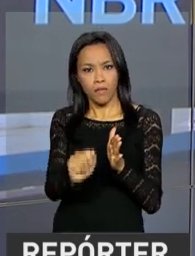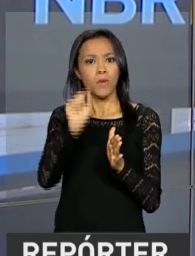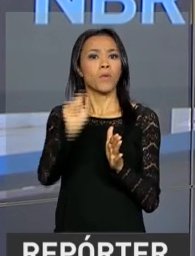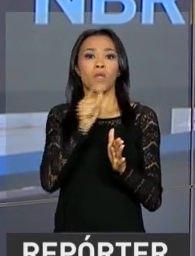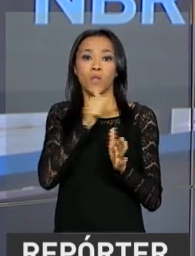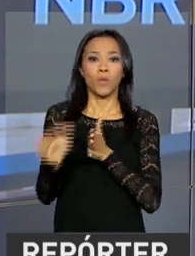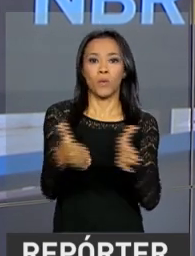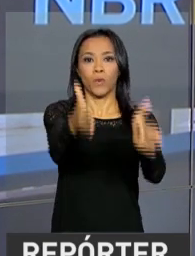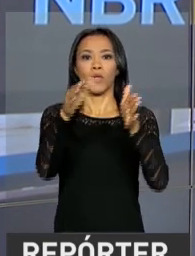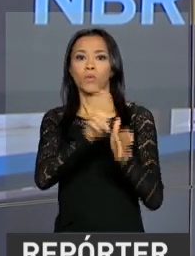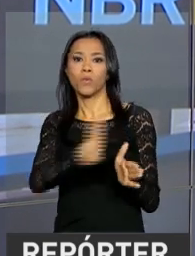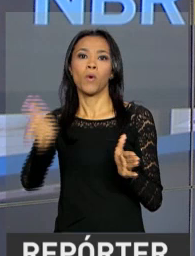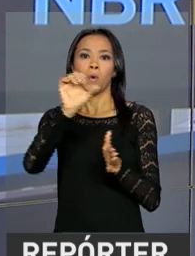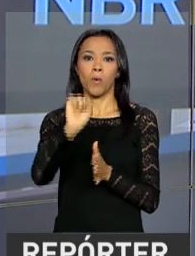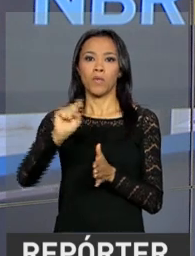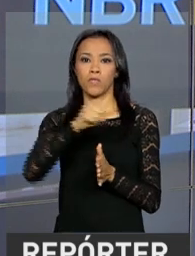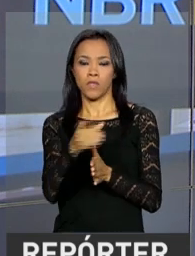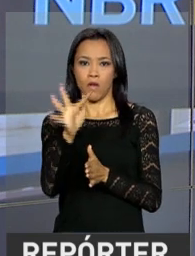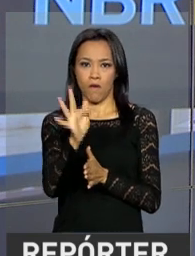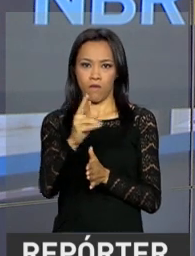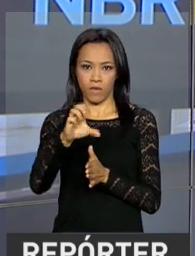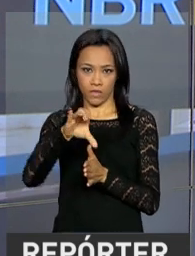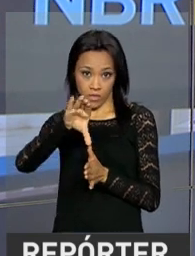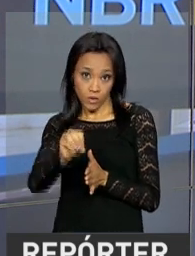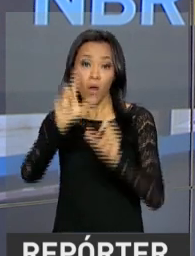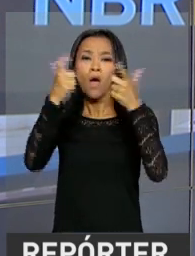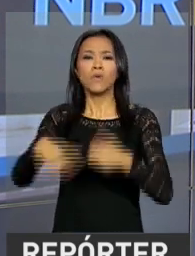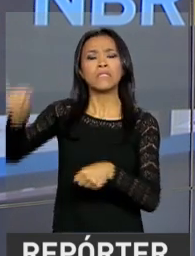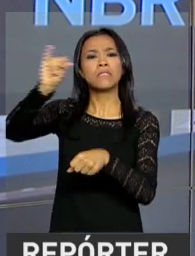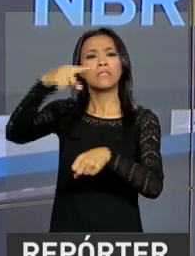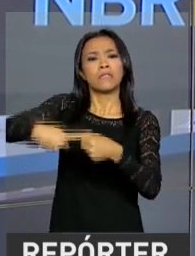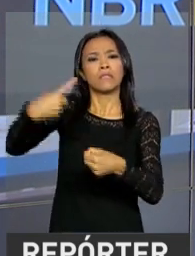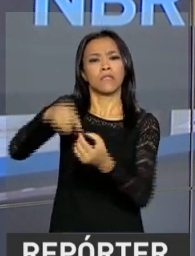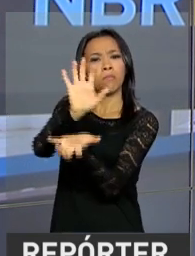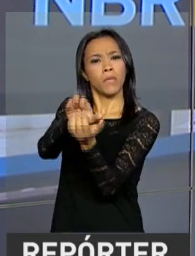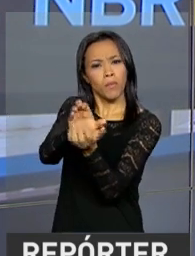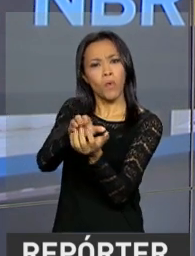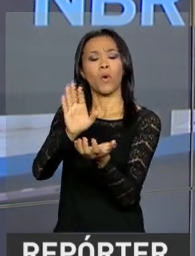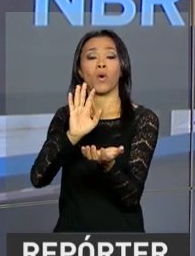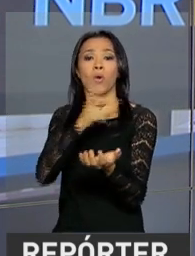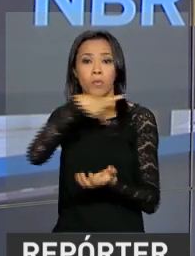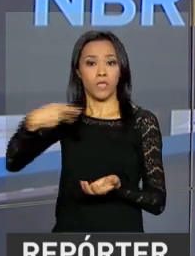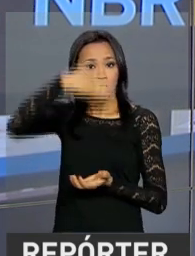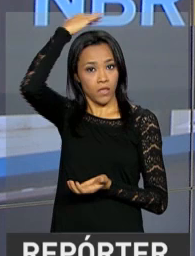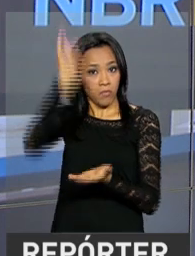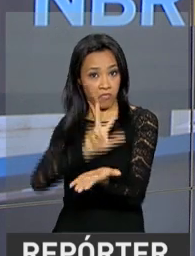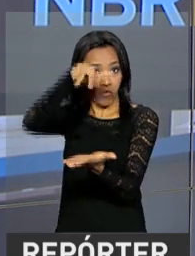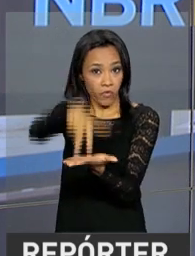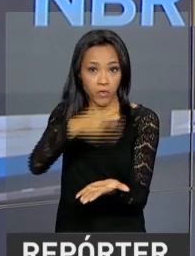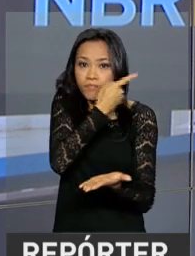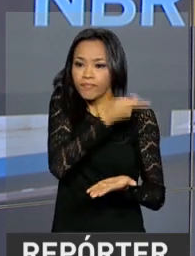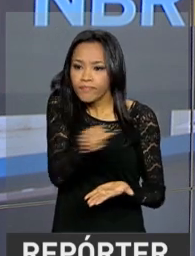em Floresta em Pernambuco o presidente Michel Temer acompanha o início dos trabalhos da estação de bombe do eixo